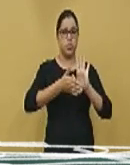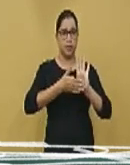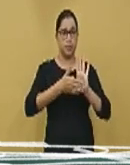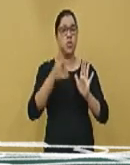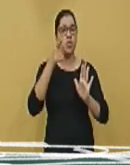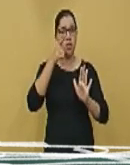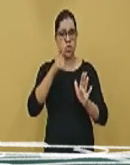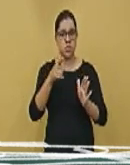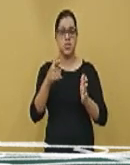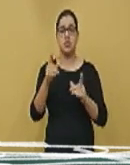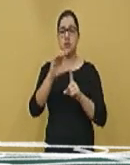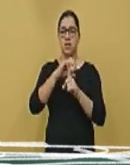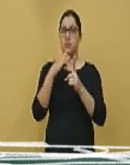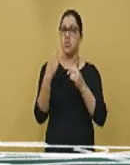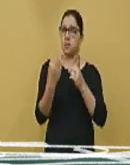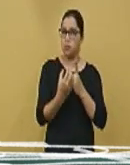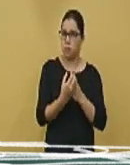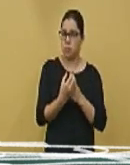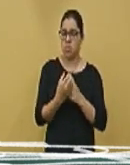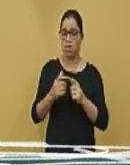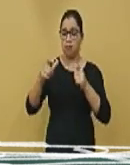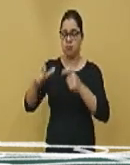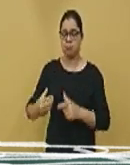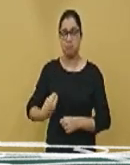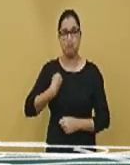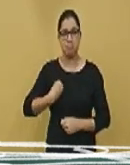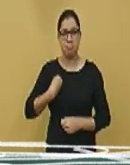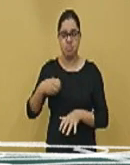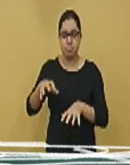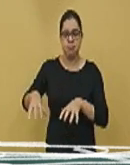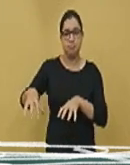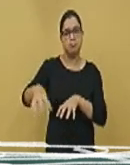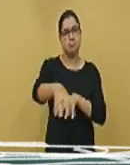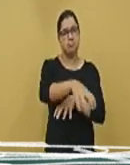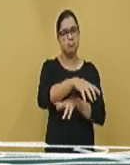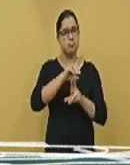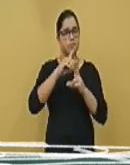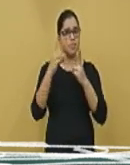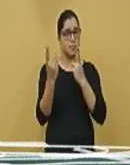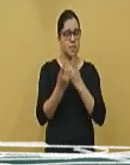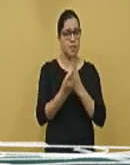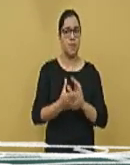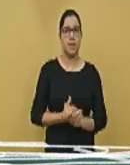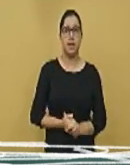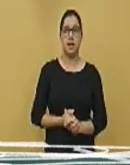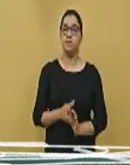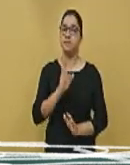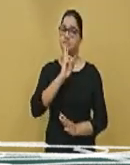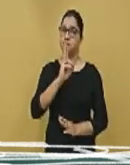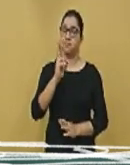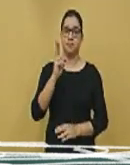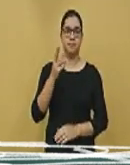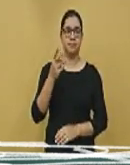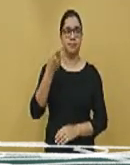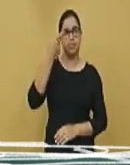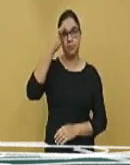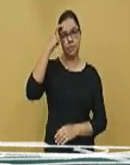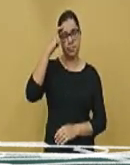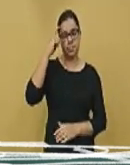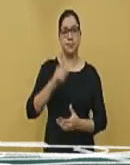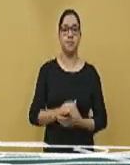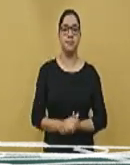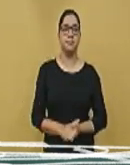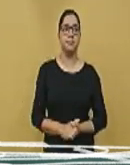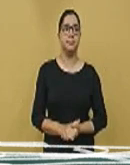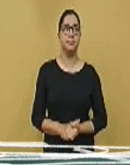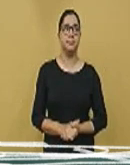da comunidade nos diferentes espaços da UFGD? Bom, nós temos... Desculpa... nós